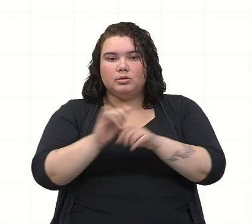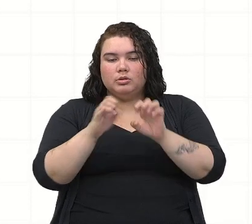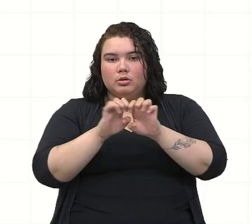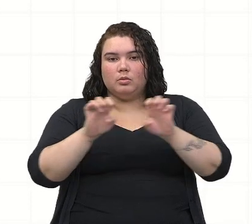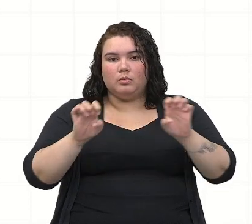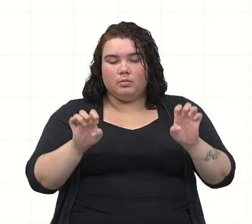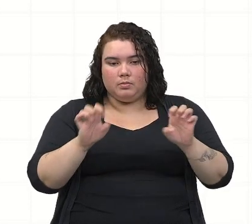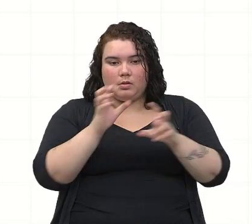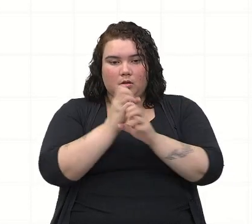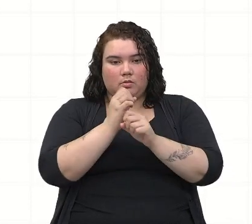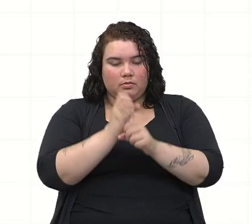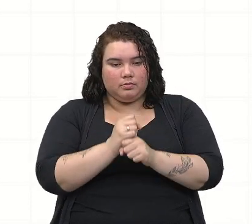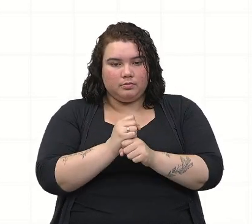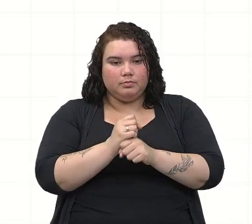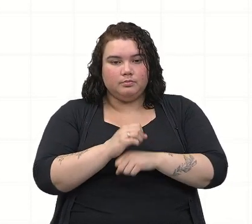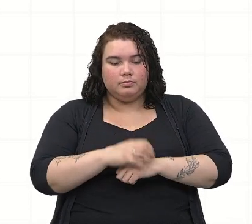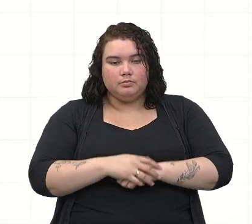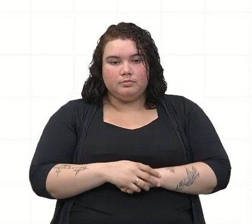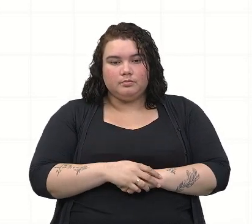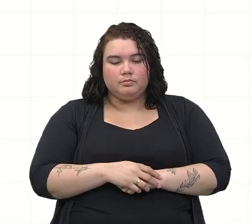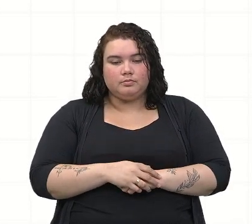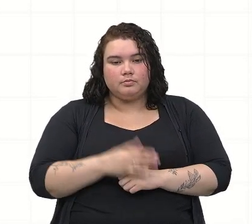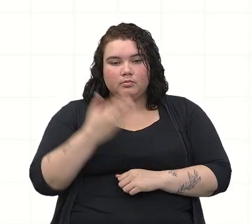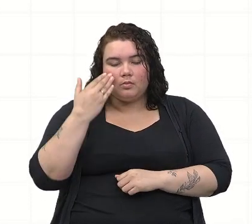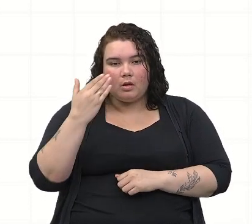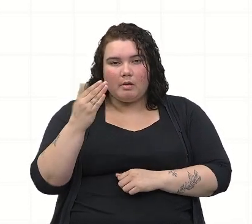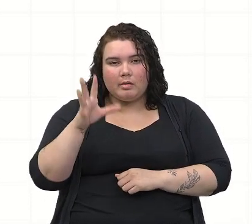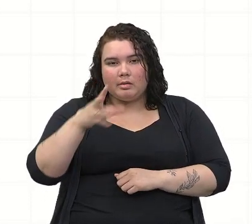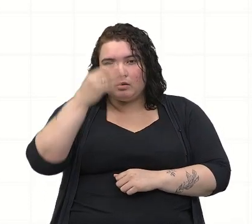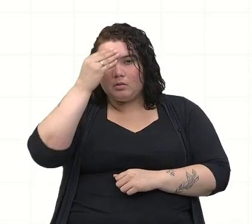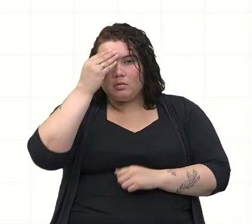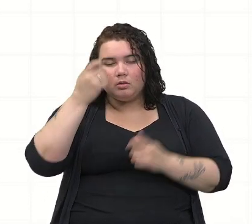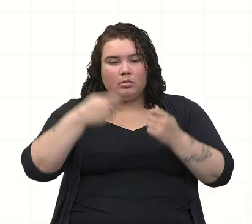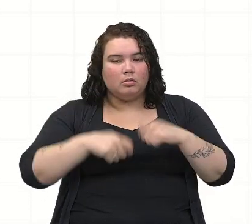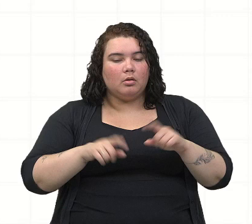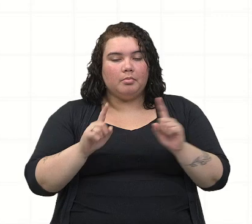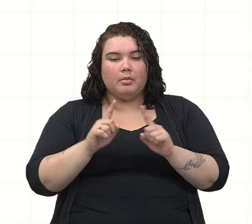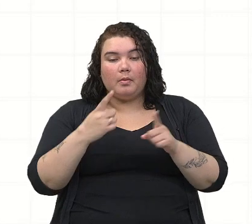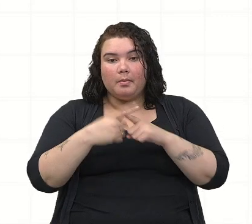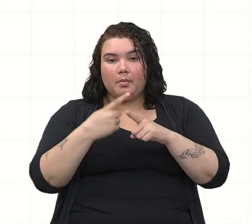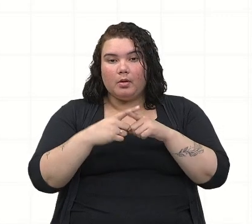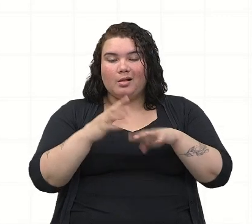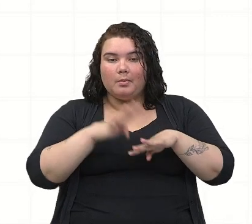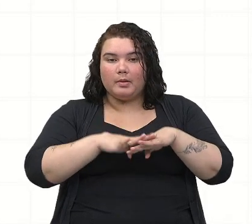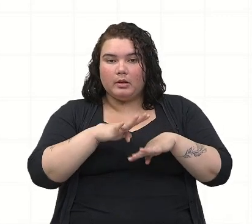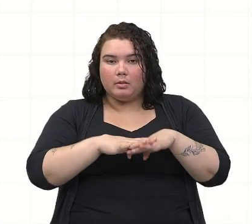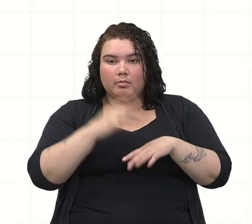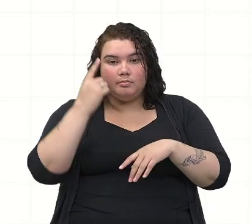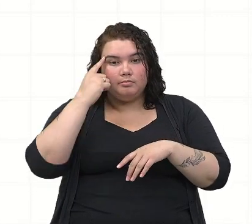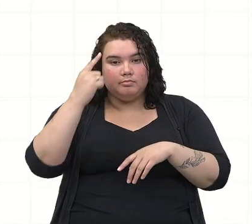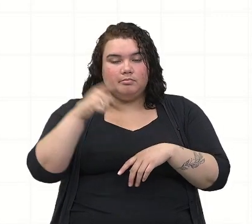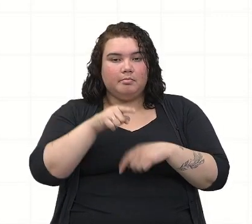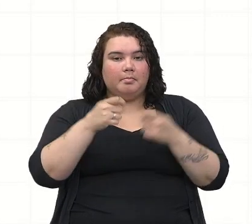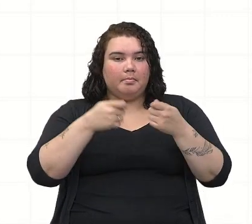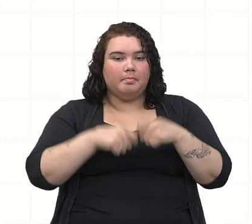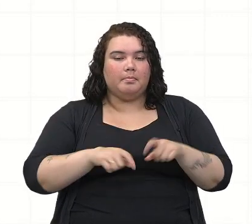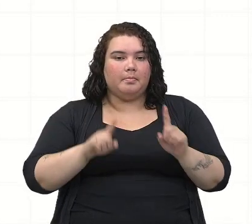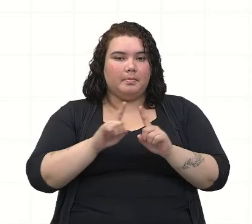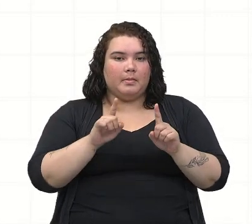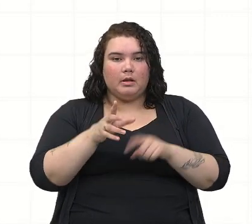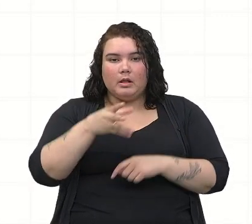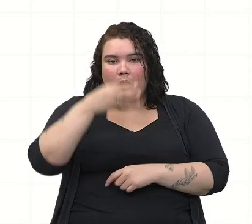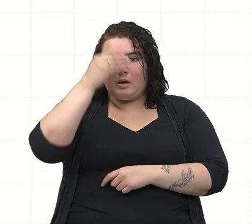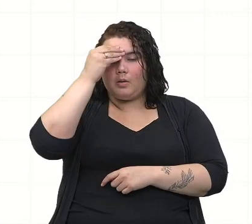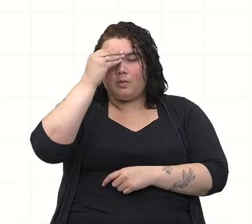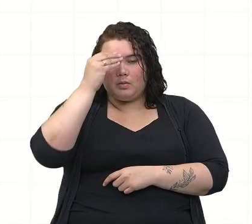essa fórmula? Não é nada que você precisa decorar, não. Até porque na matemática a ideia é que você não